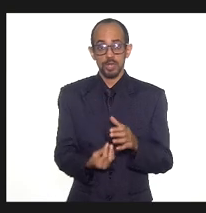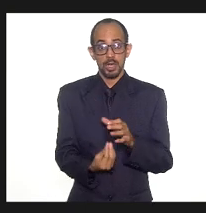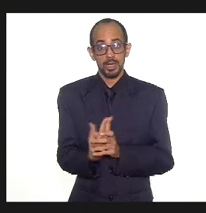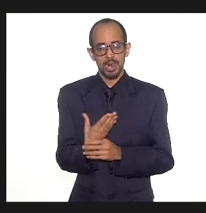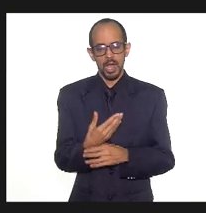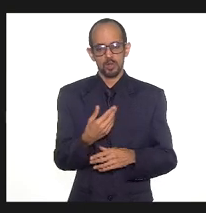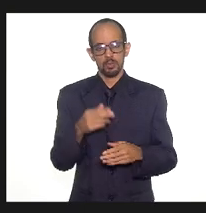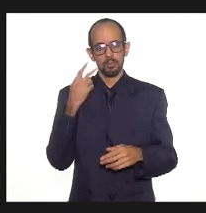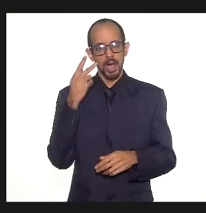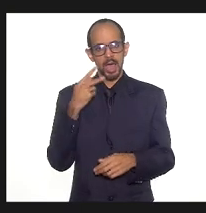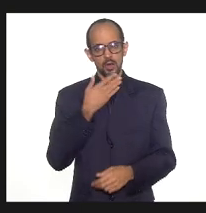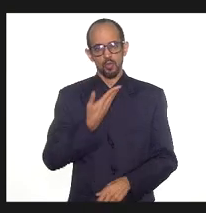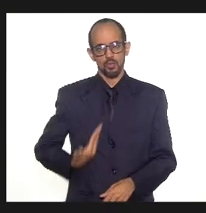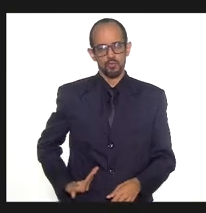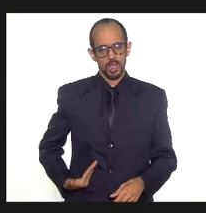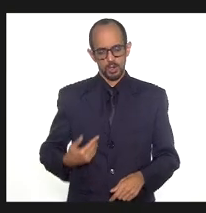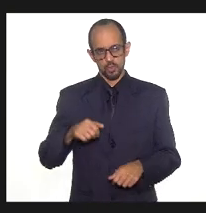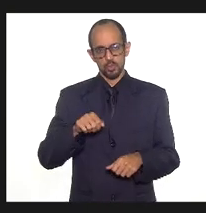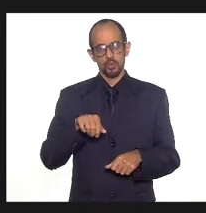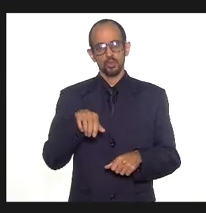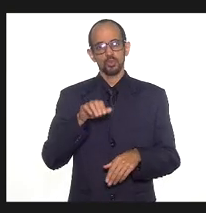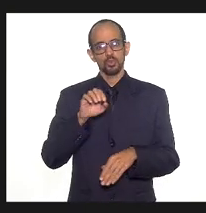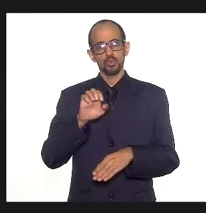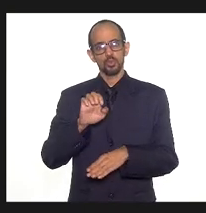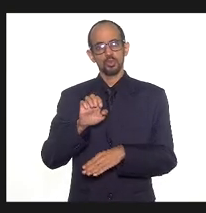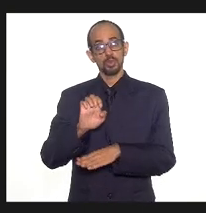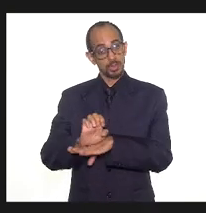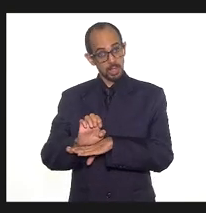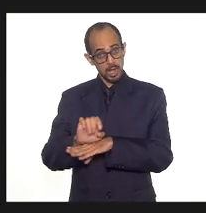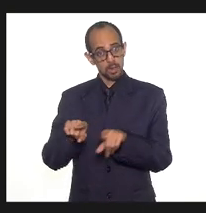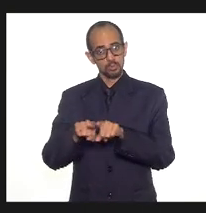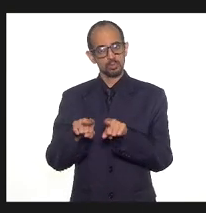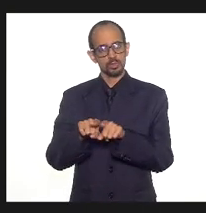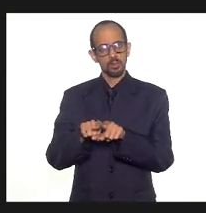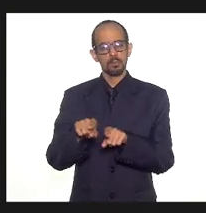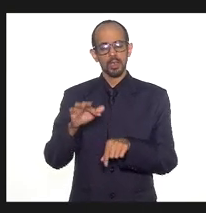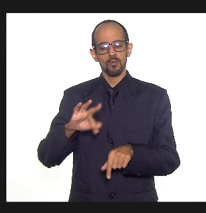tanto na esfera federal quanto no Rio de Janeiro. Sabe?